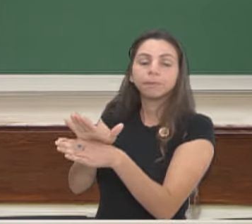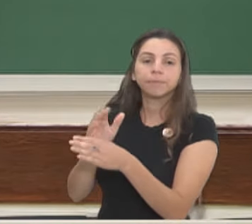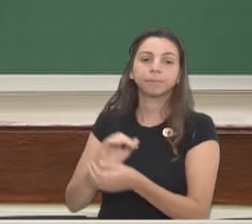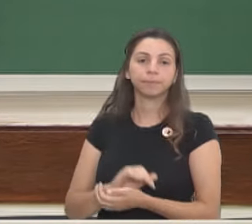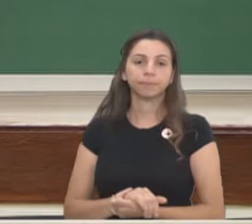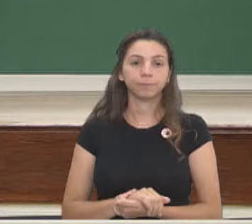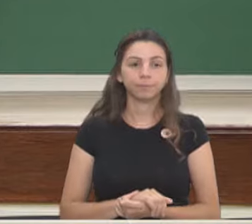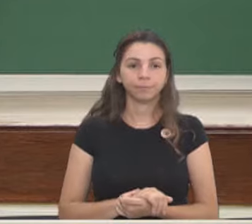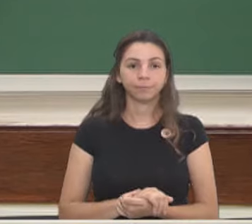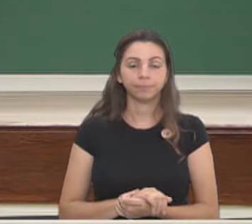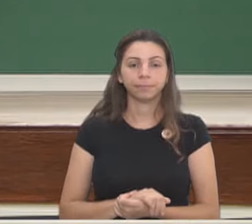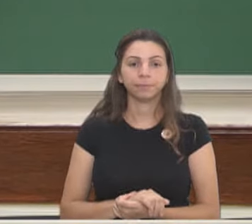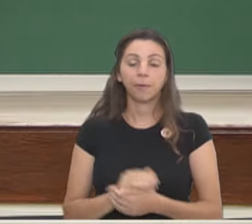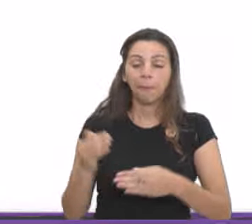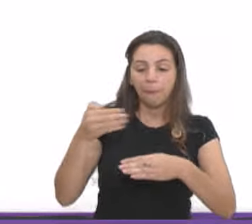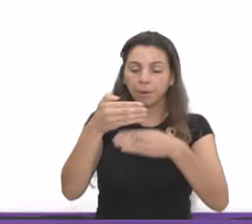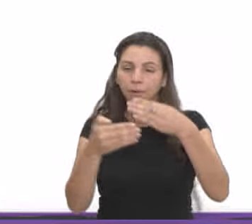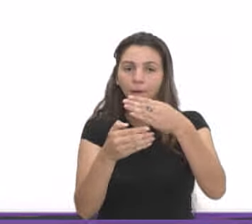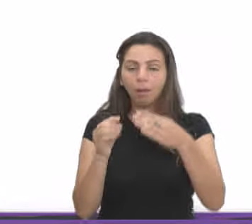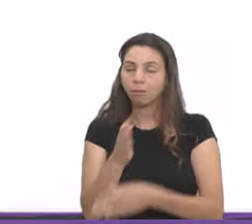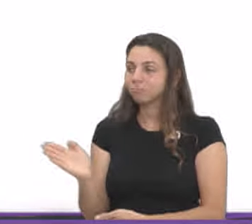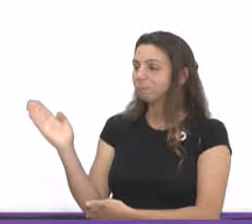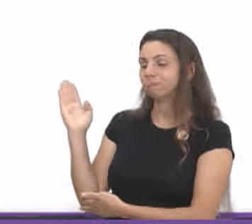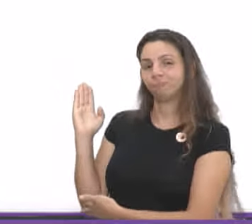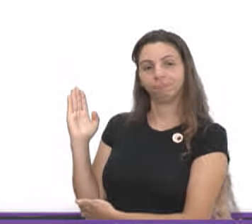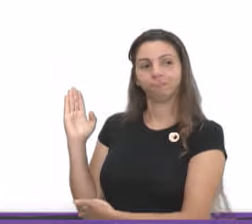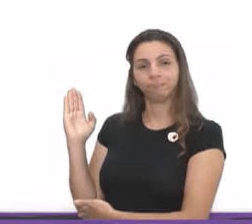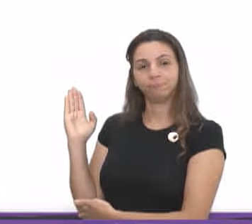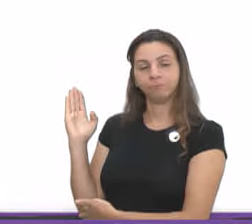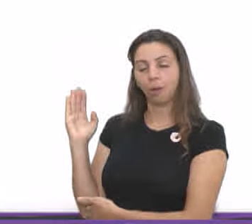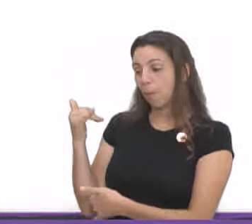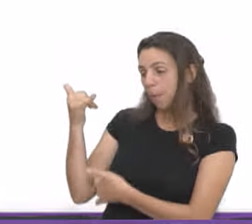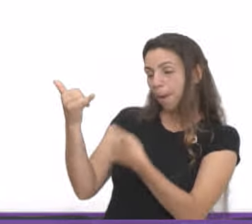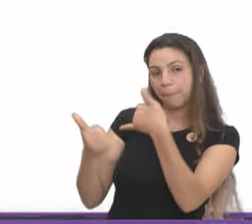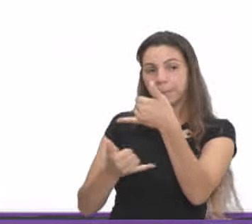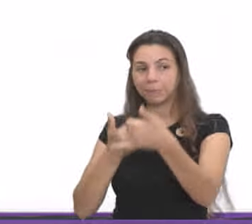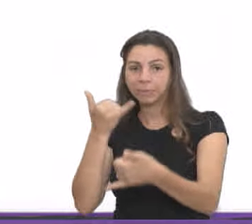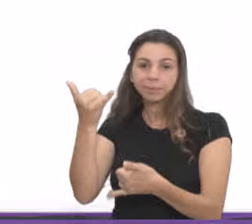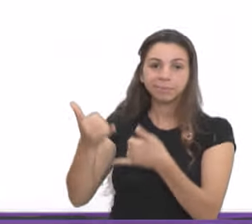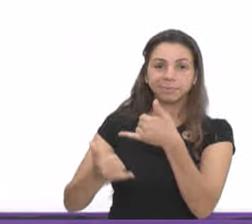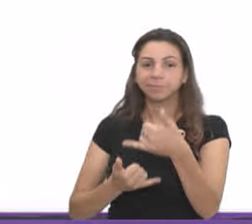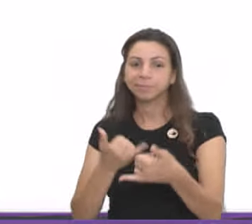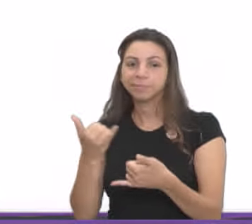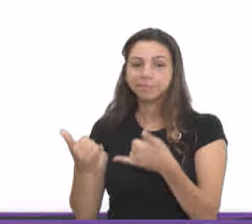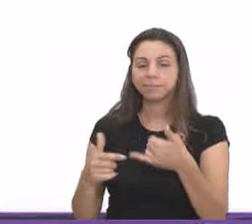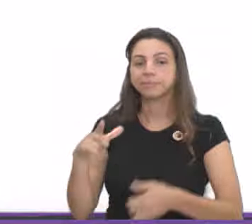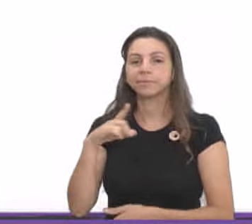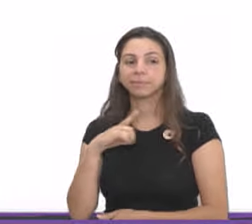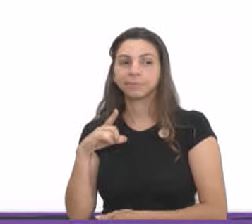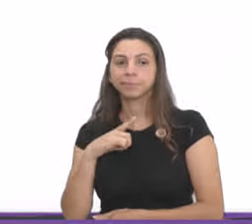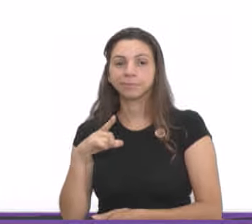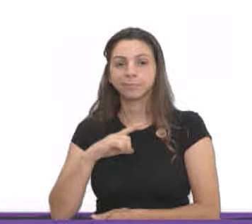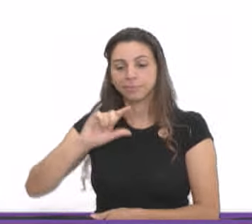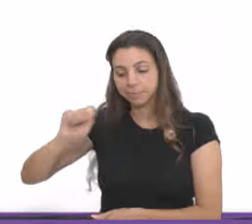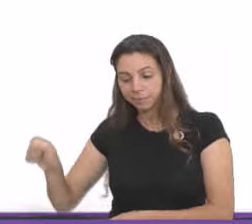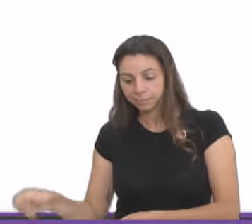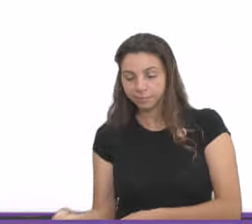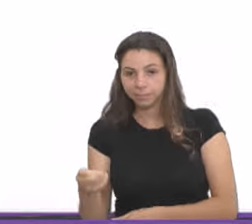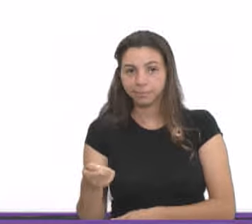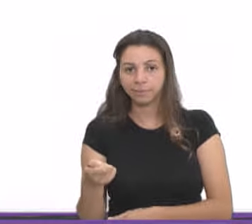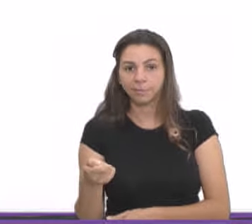assim. Vamos ao slide. Então aqui nós temos uma brincadeira, uma imagem de uma brincadeira que tem o bastão, tem troca